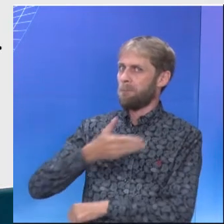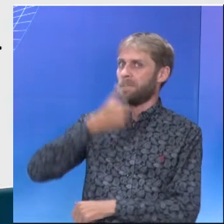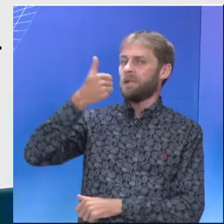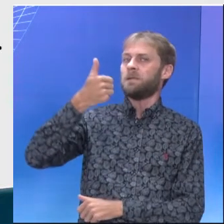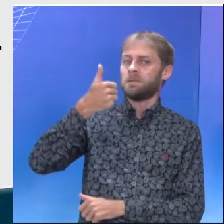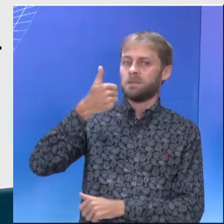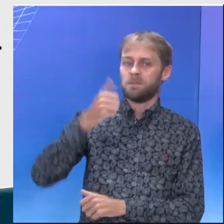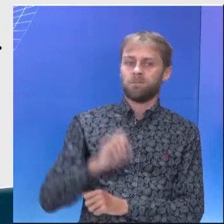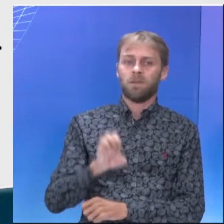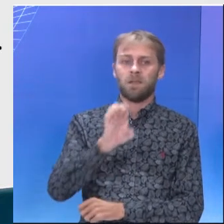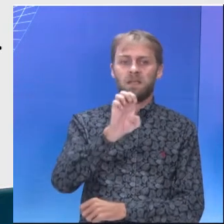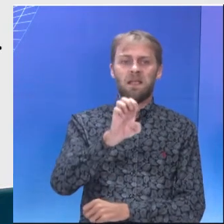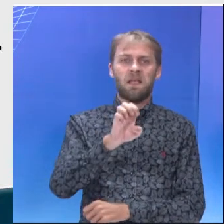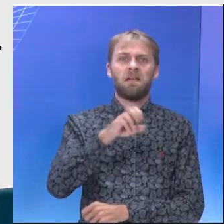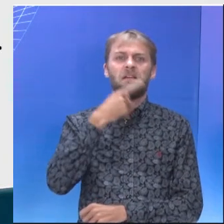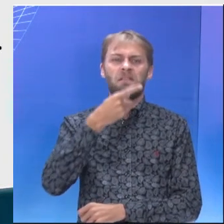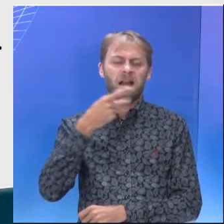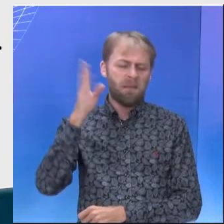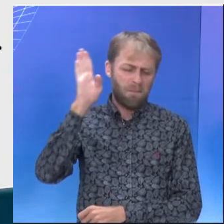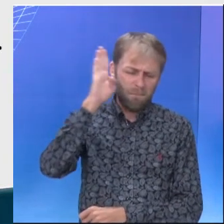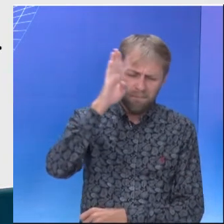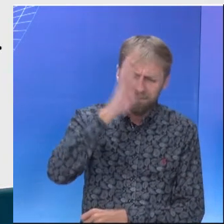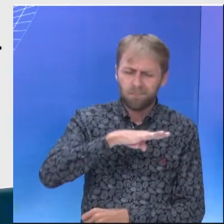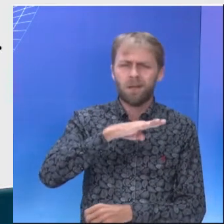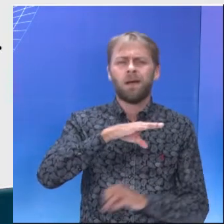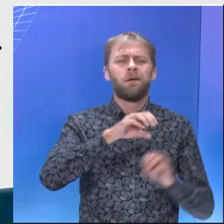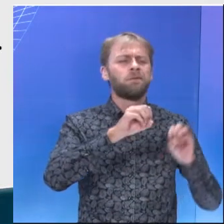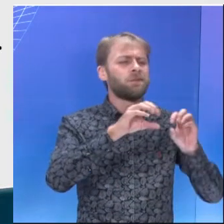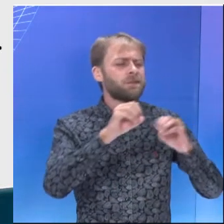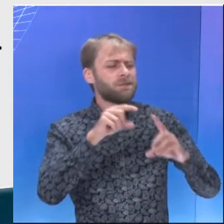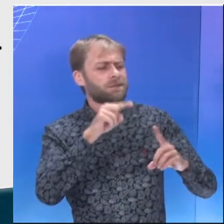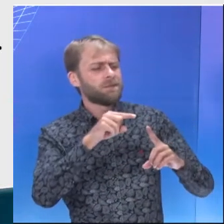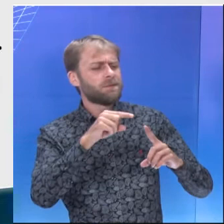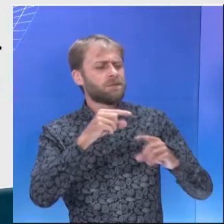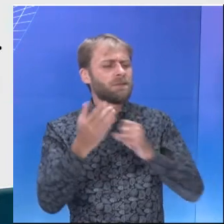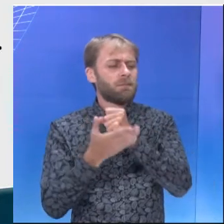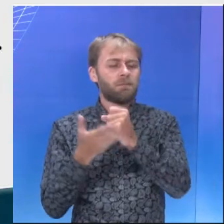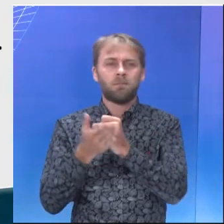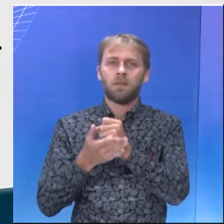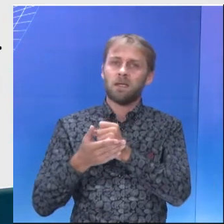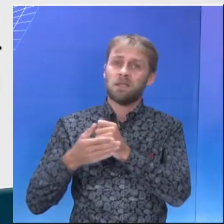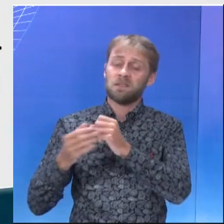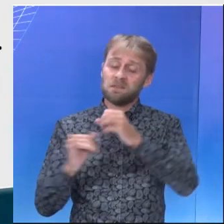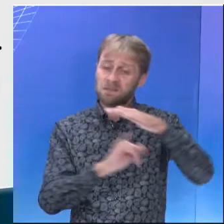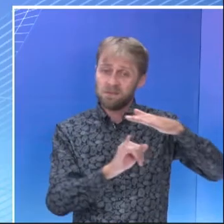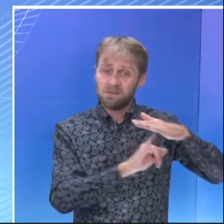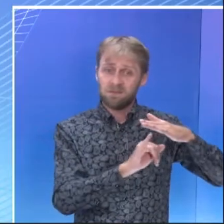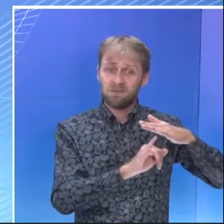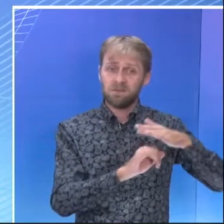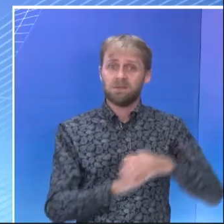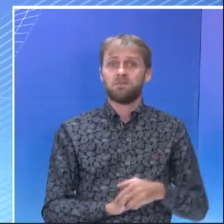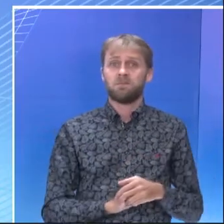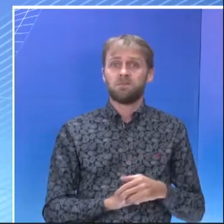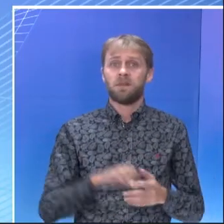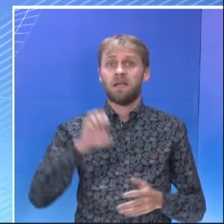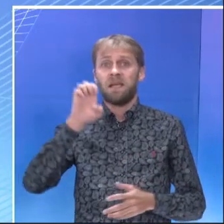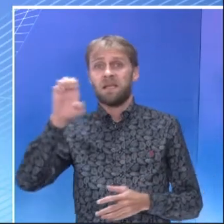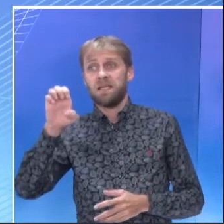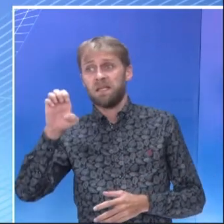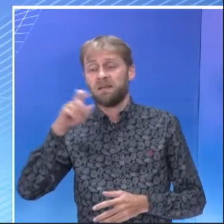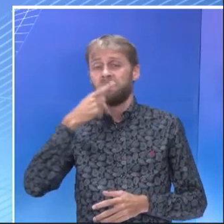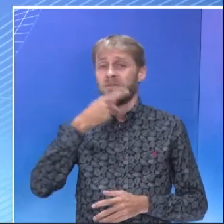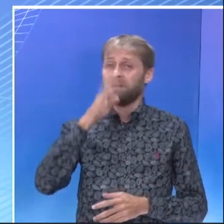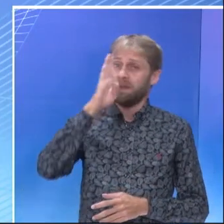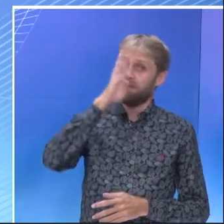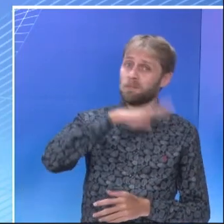a letra E. Criticar a concepção de educação que se baseia em organização. Bom, a letra E é a única que está falando